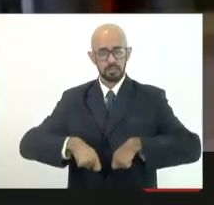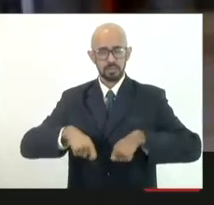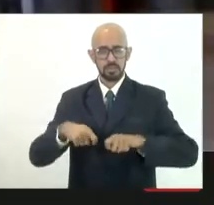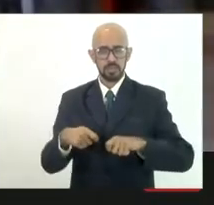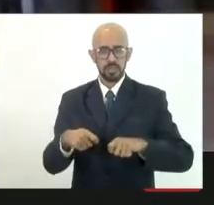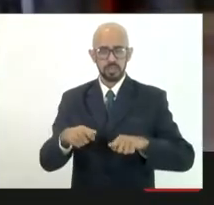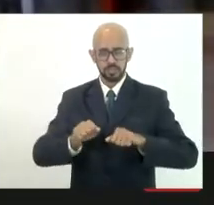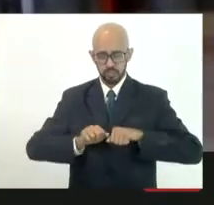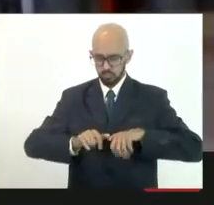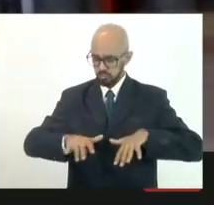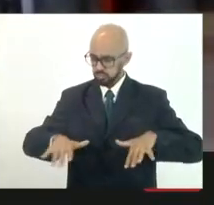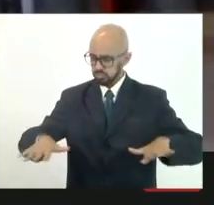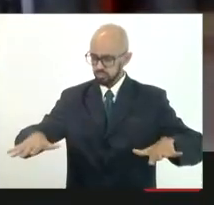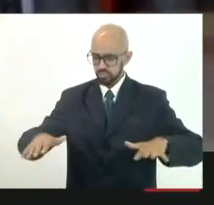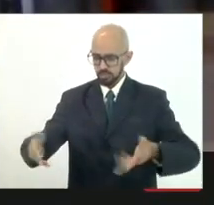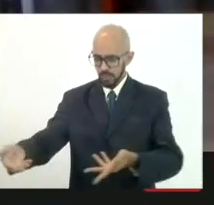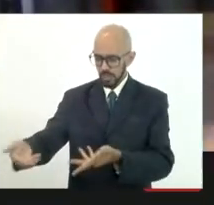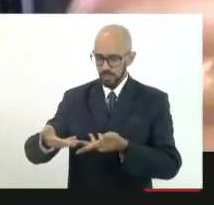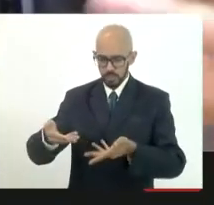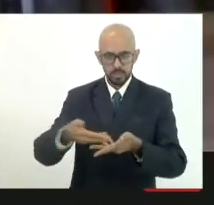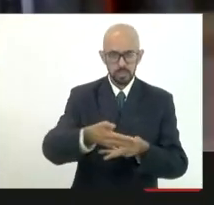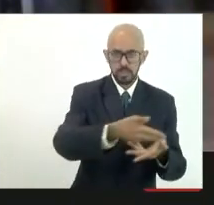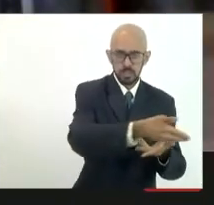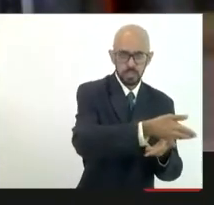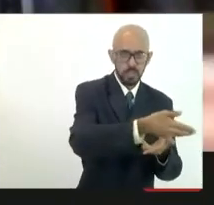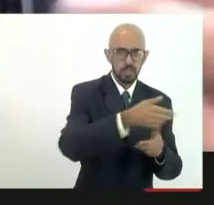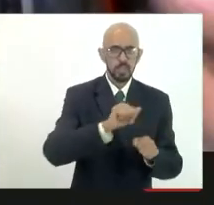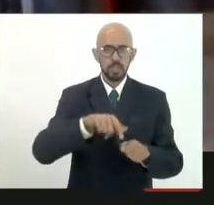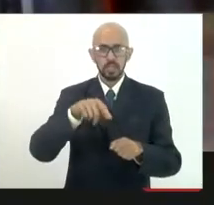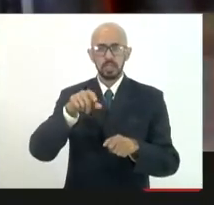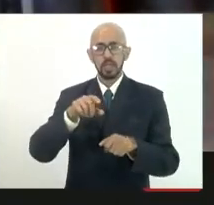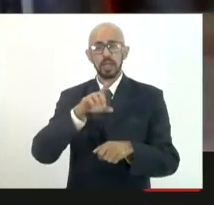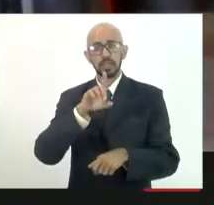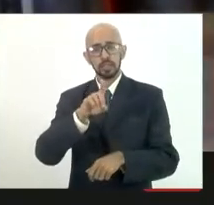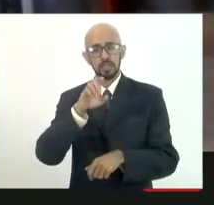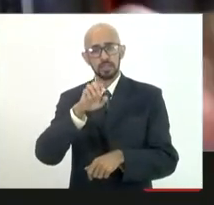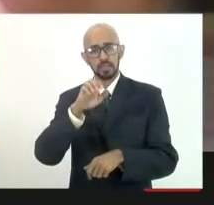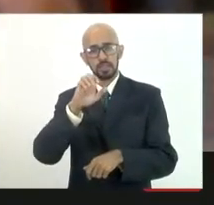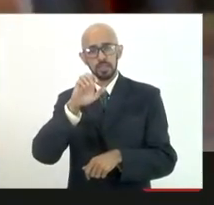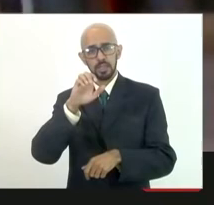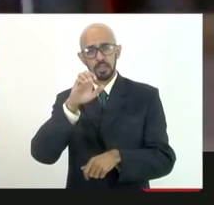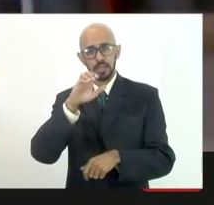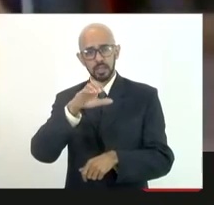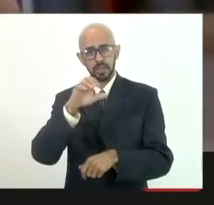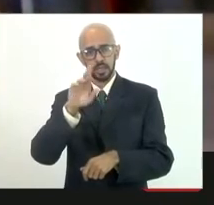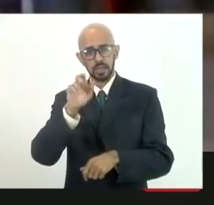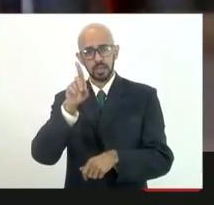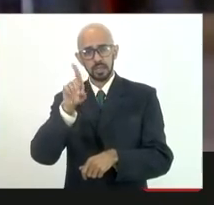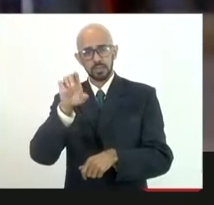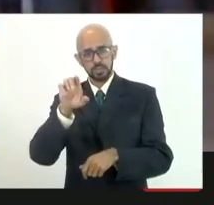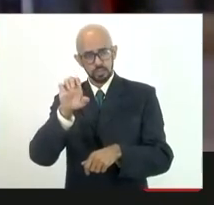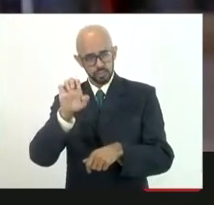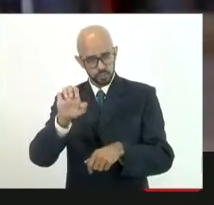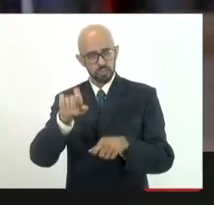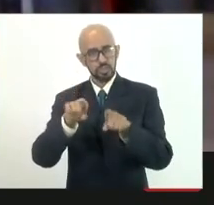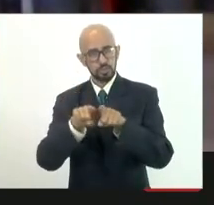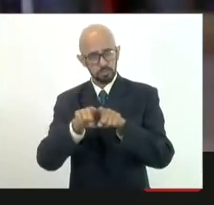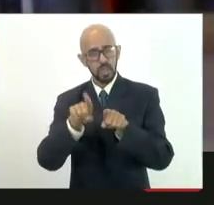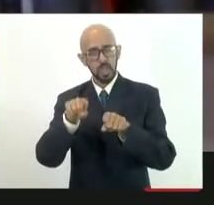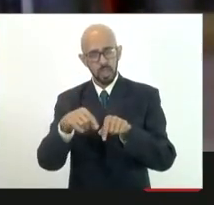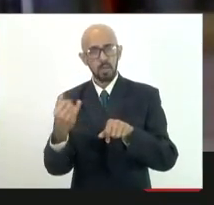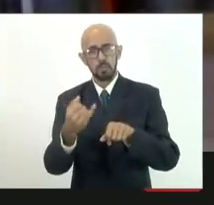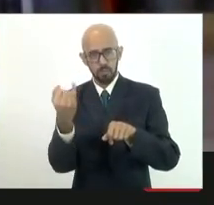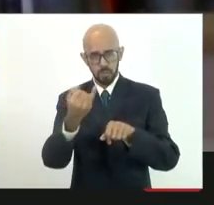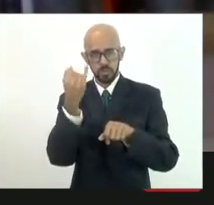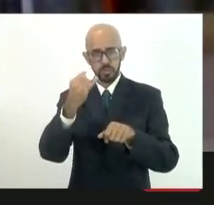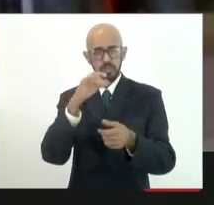DECRAD ela é muito importante pelo acolhimento, e essa interiorização é relevante, mas a isso pode ser associado todo um apoio,